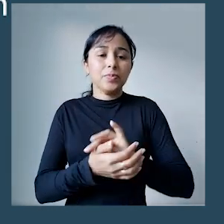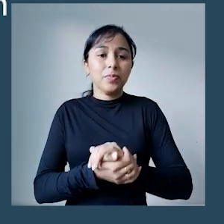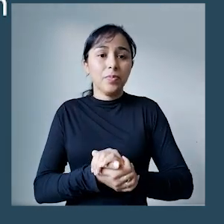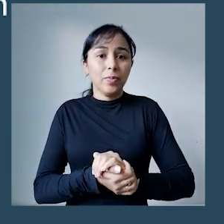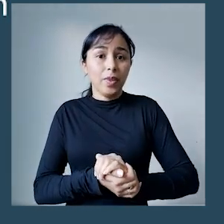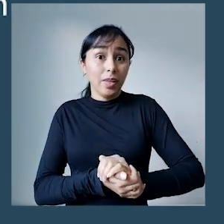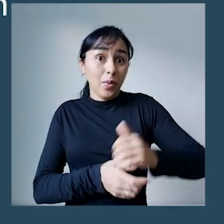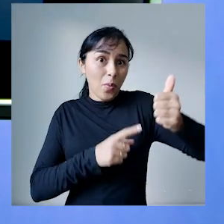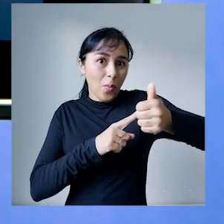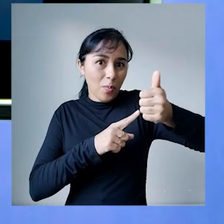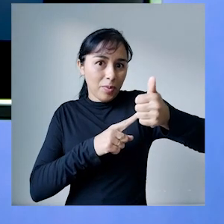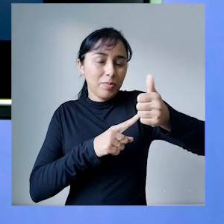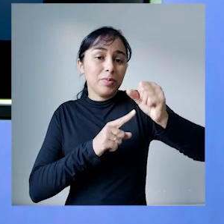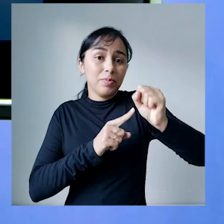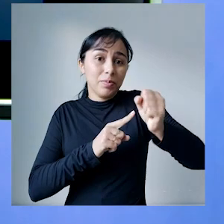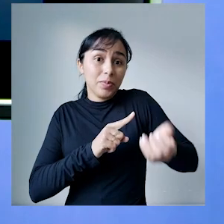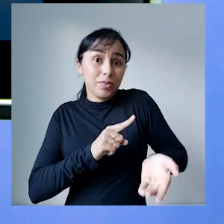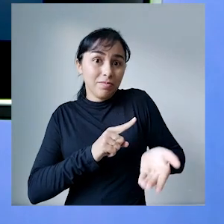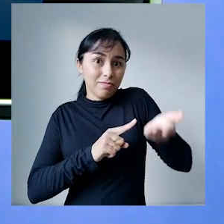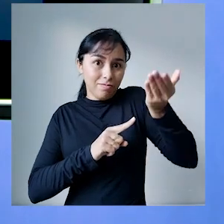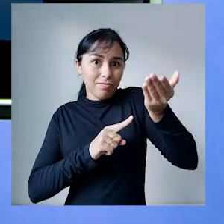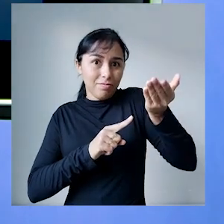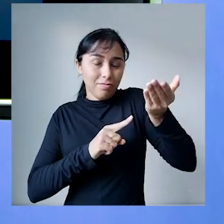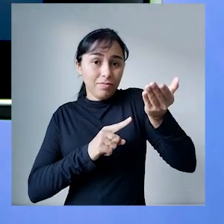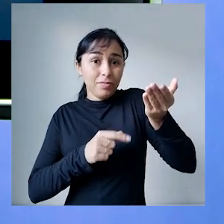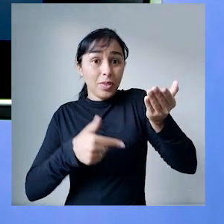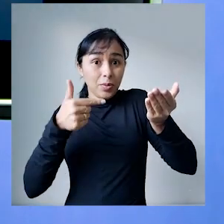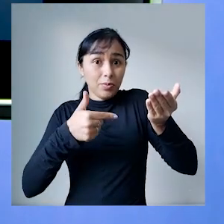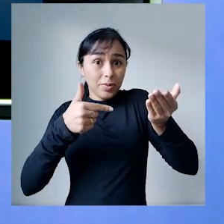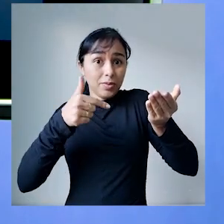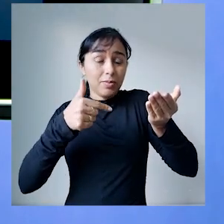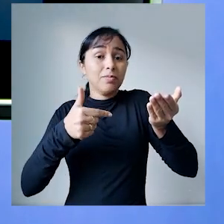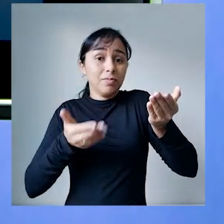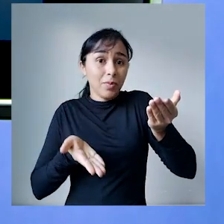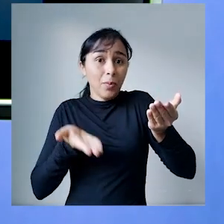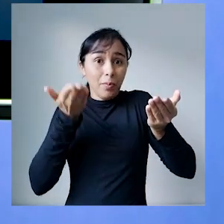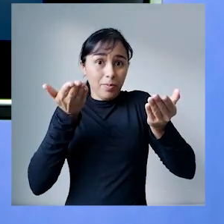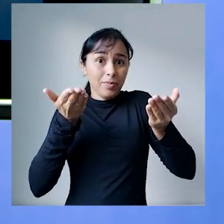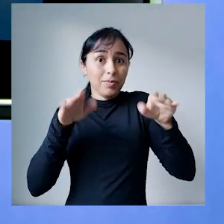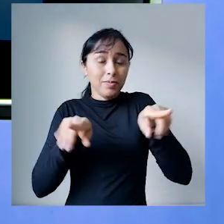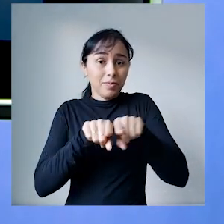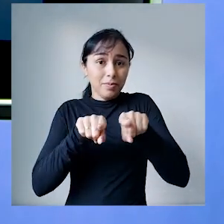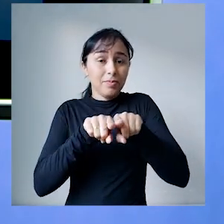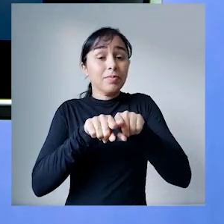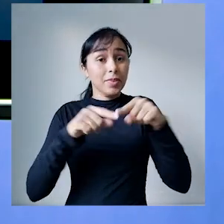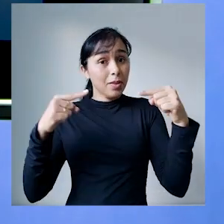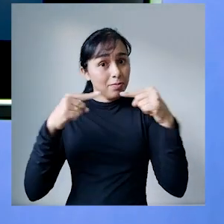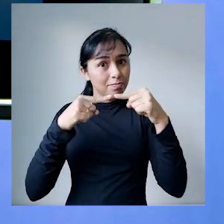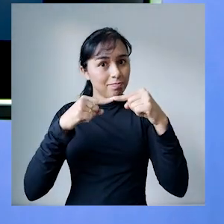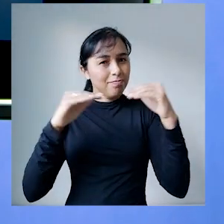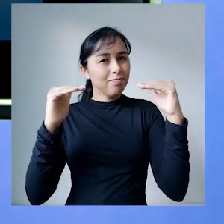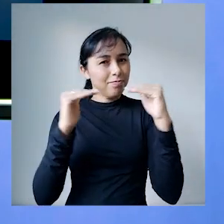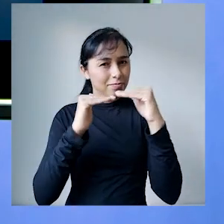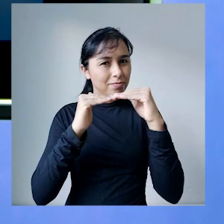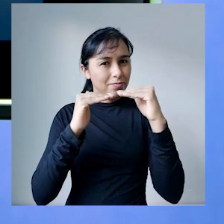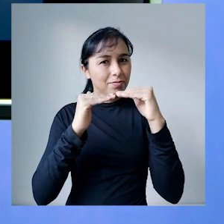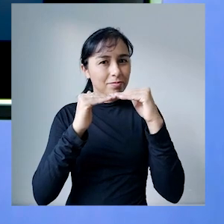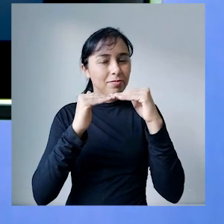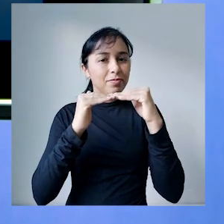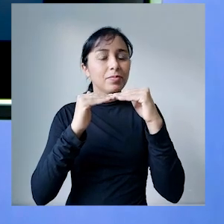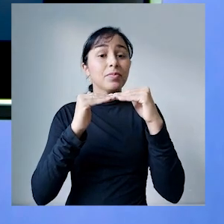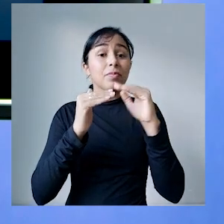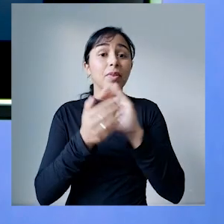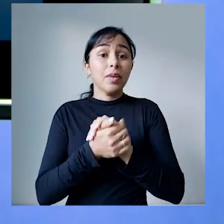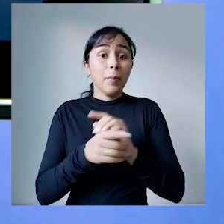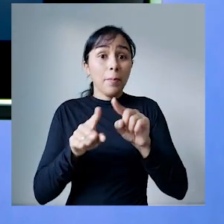a primeira aumenta, fazendo com que a segunda aumente também. E quando a grandeza é inversamente proporcional, a